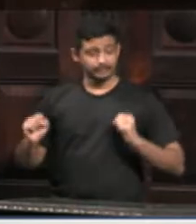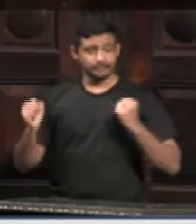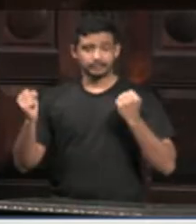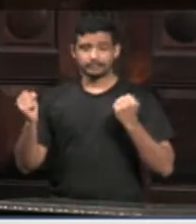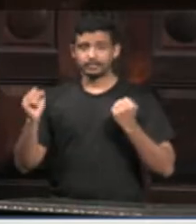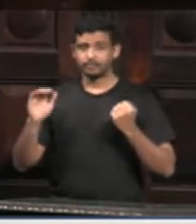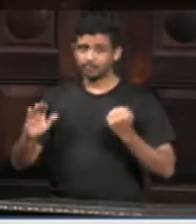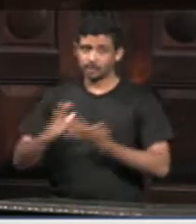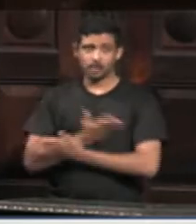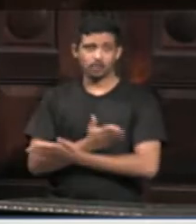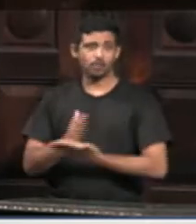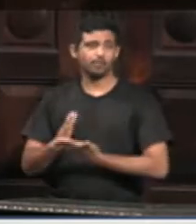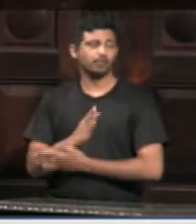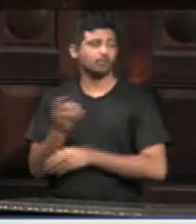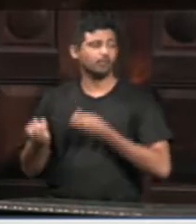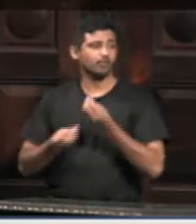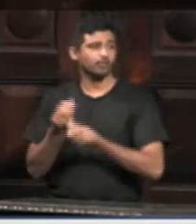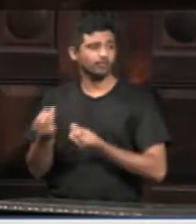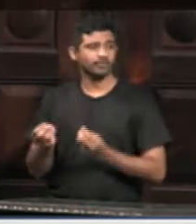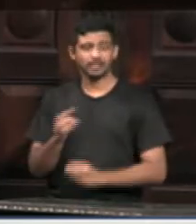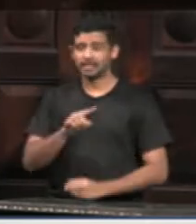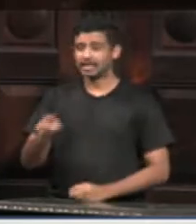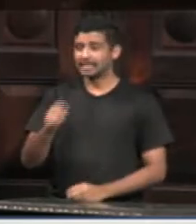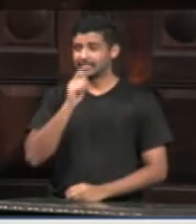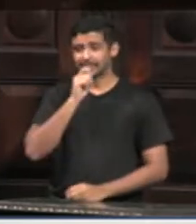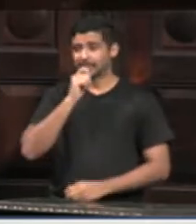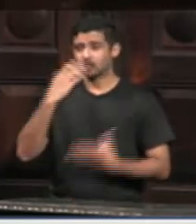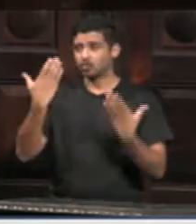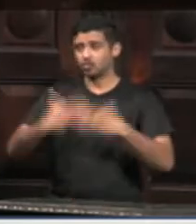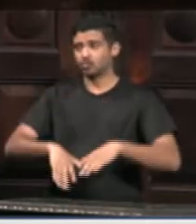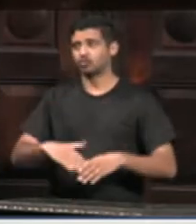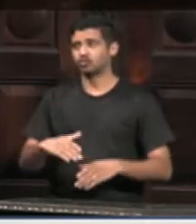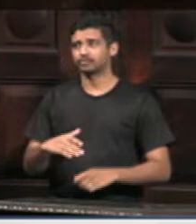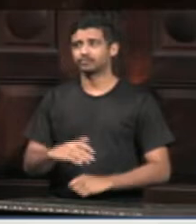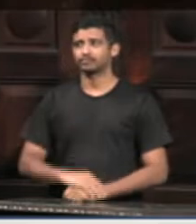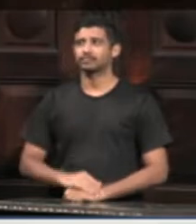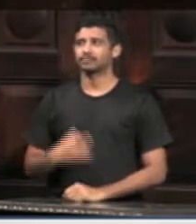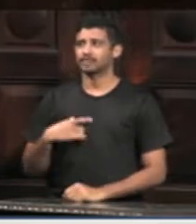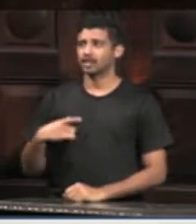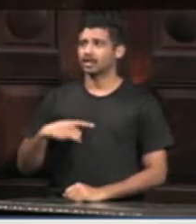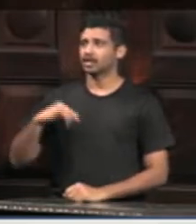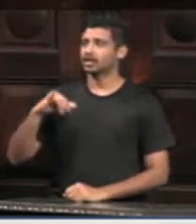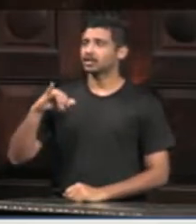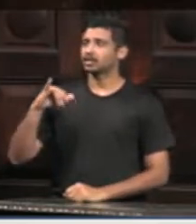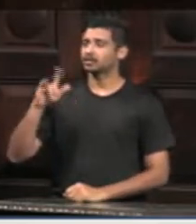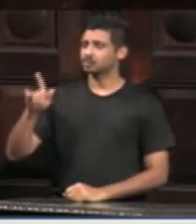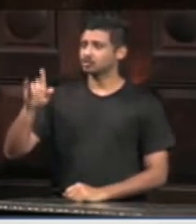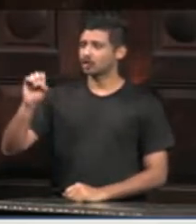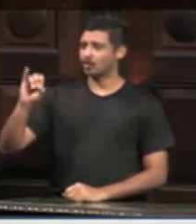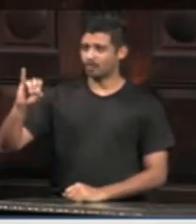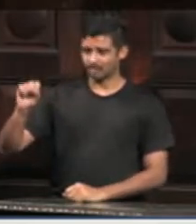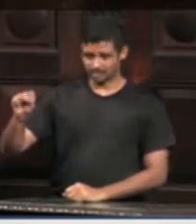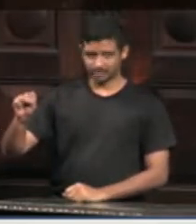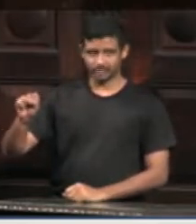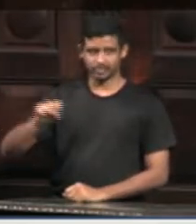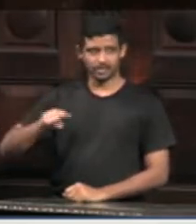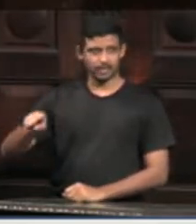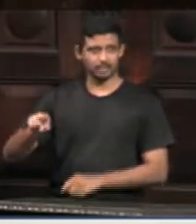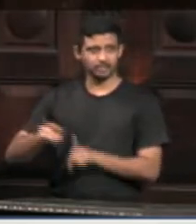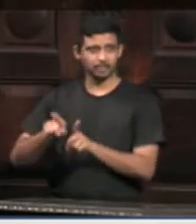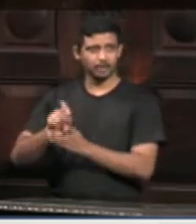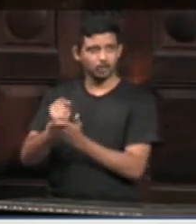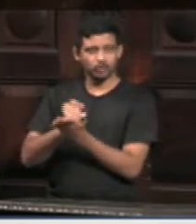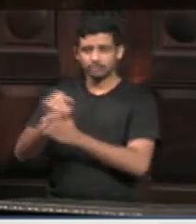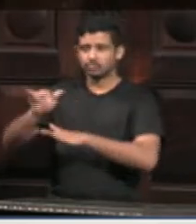aqueles que sem concurso público, através das OS, foram contratados, também estão